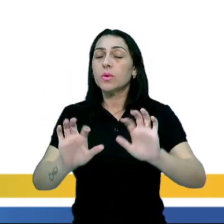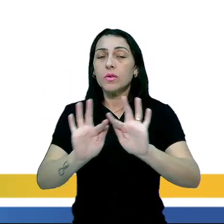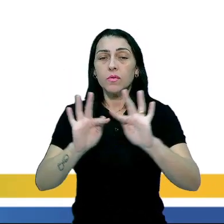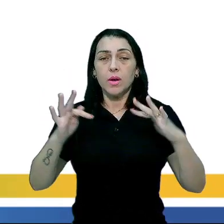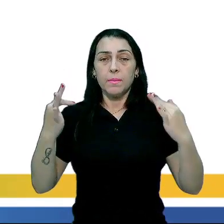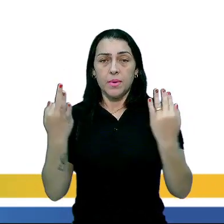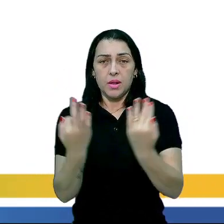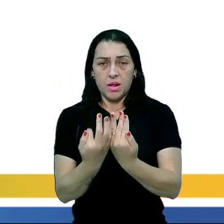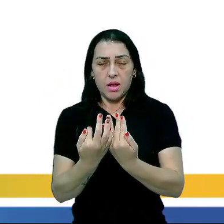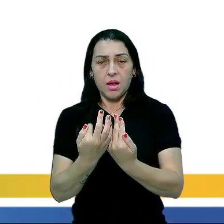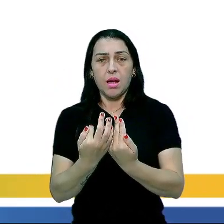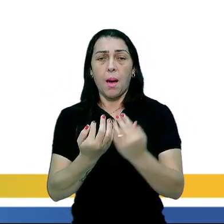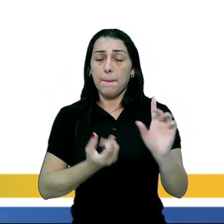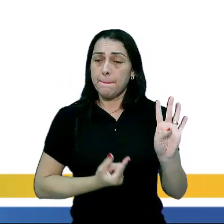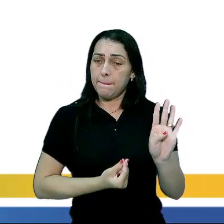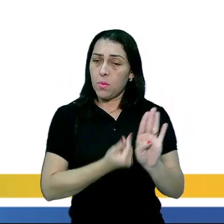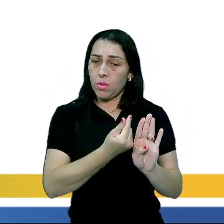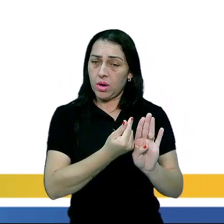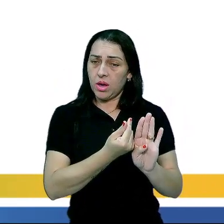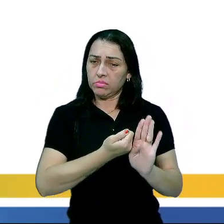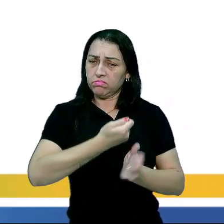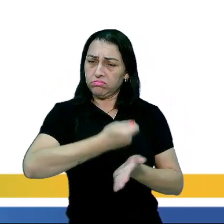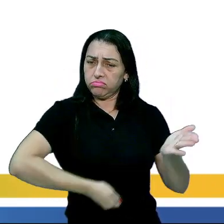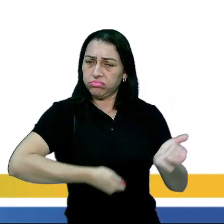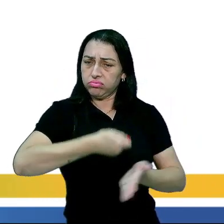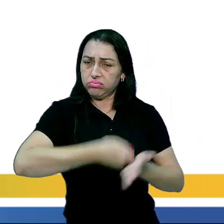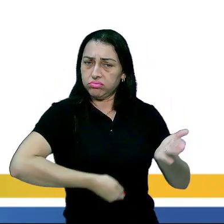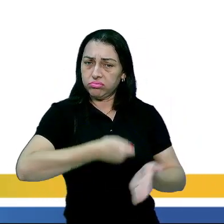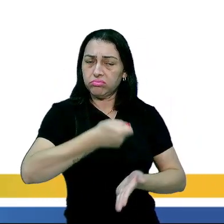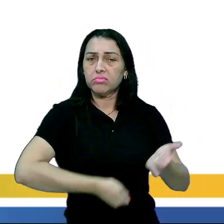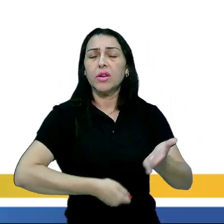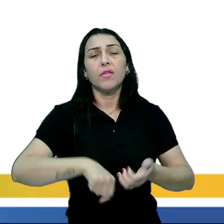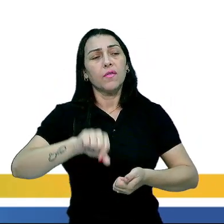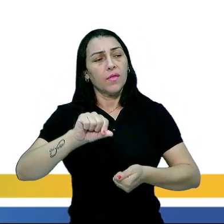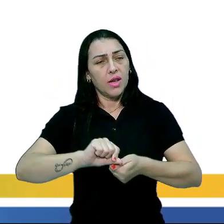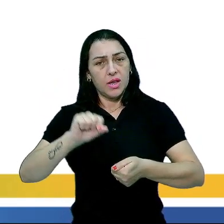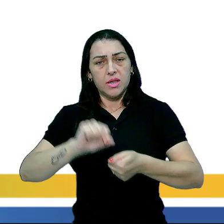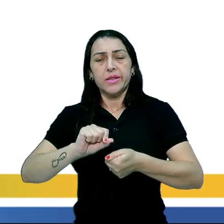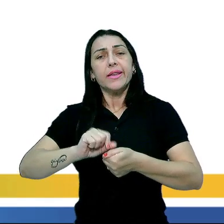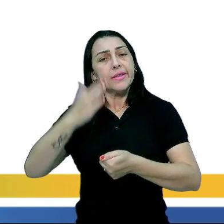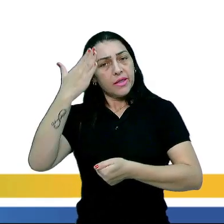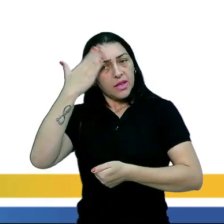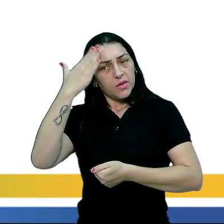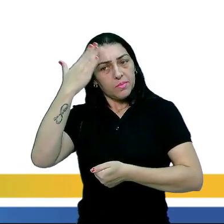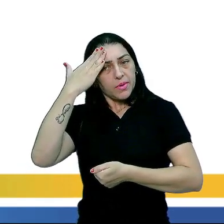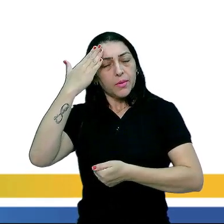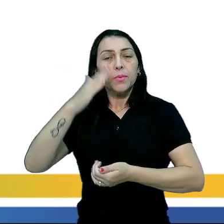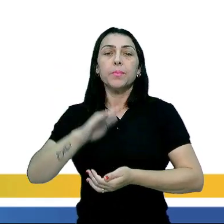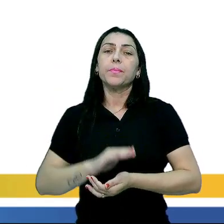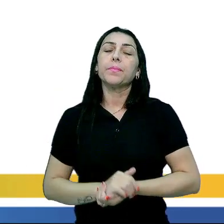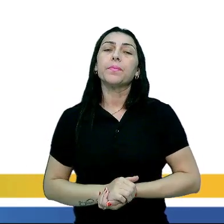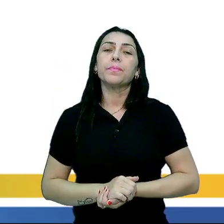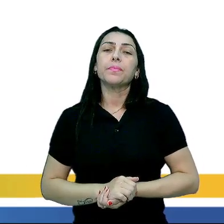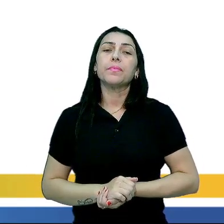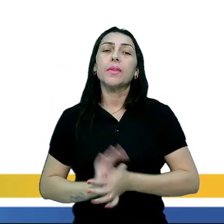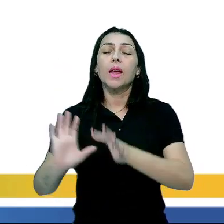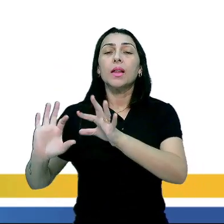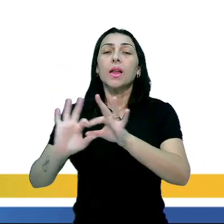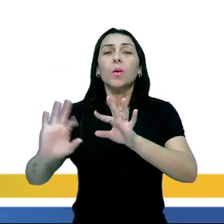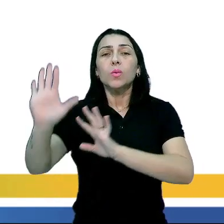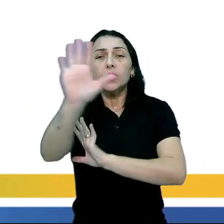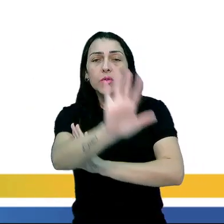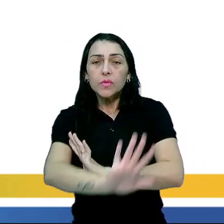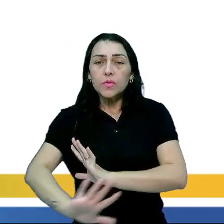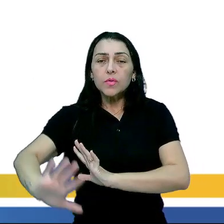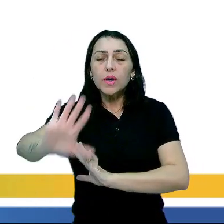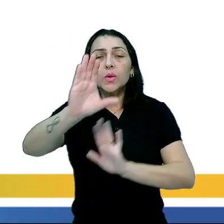familiar burguesa, seria forçar demais fazer essa interpretação. Na